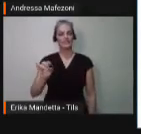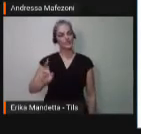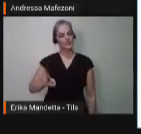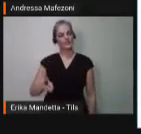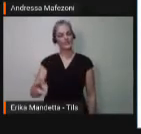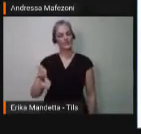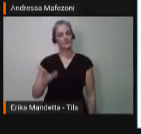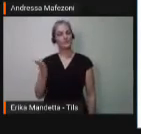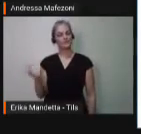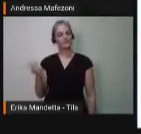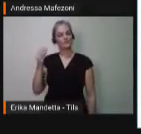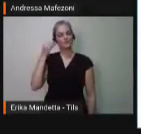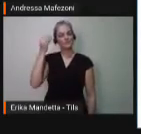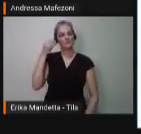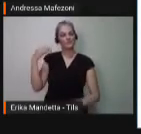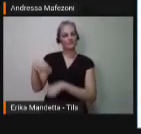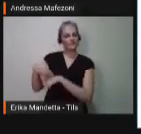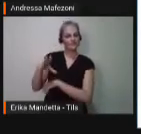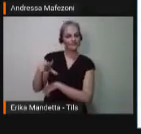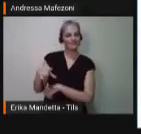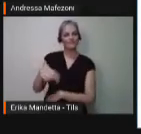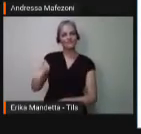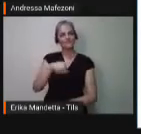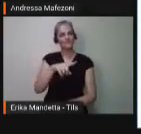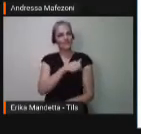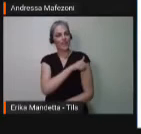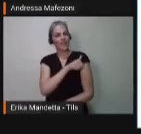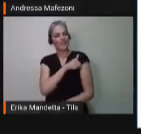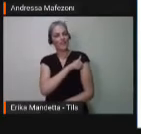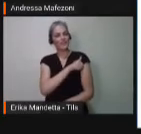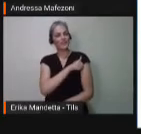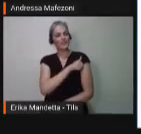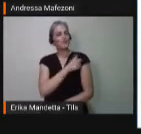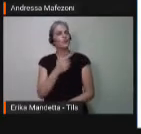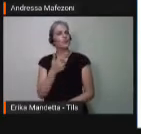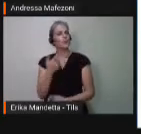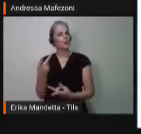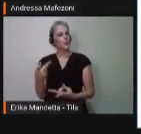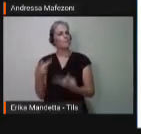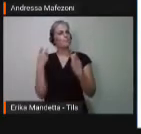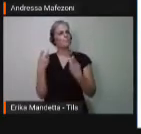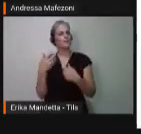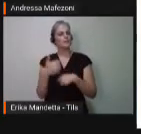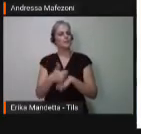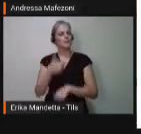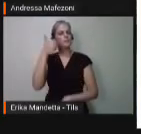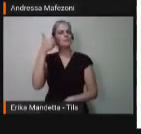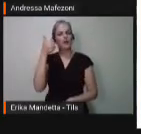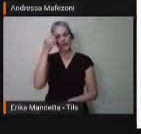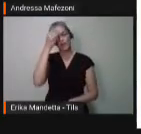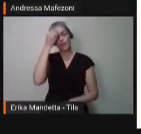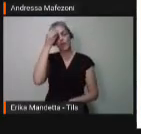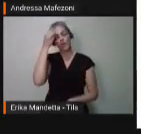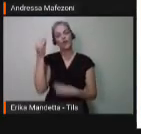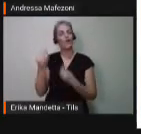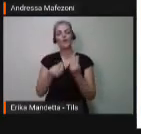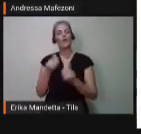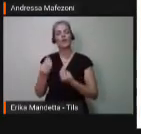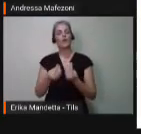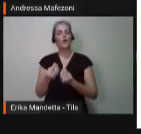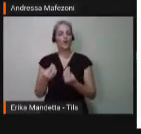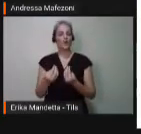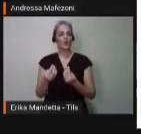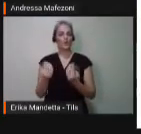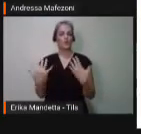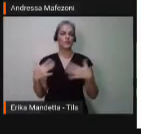a experiência, para que os cursistas possam materializar um pouco mais as questões da inclusão escolar e